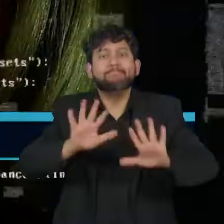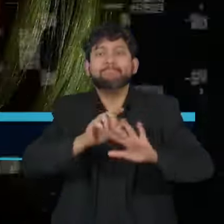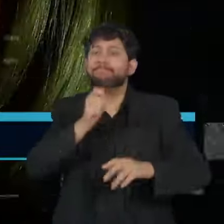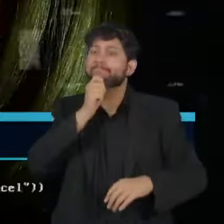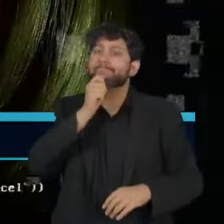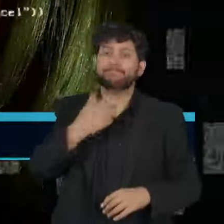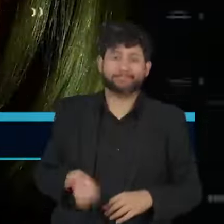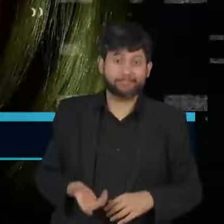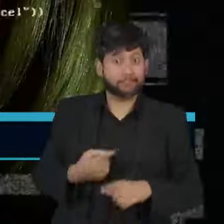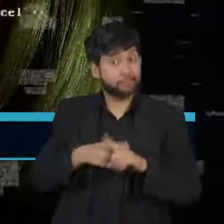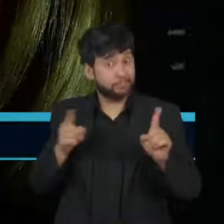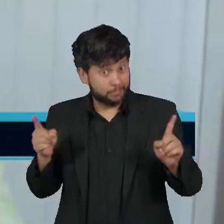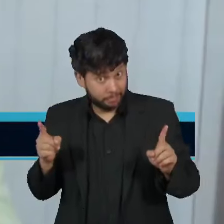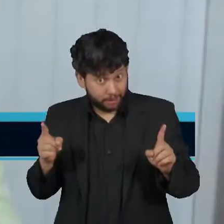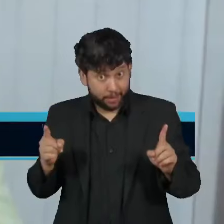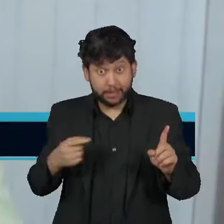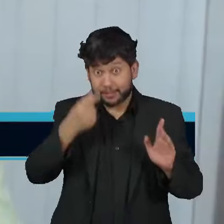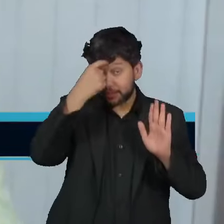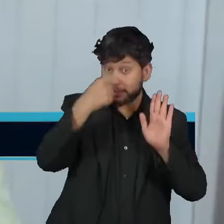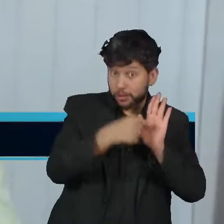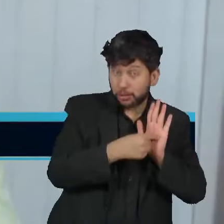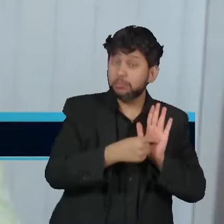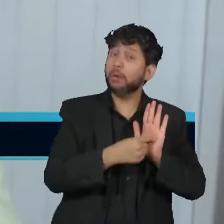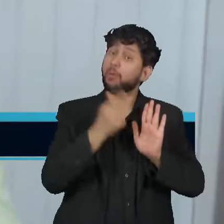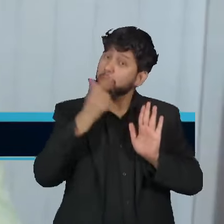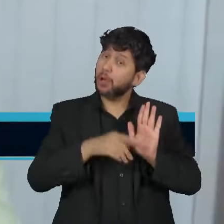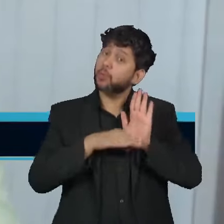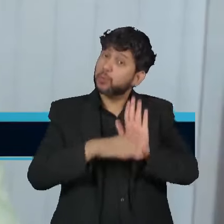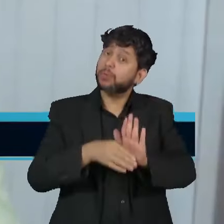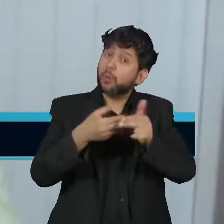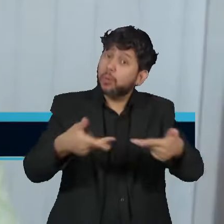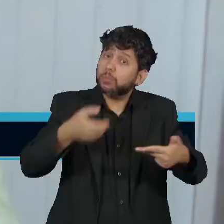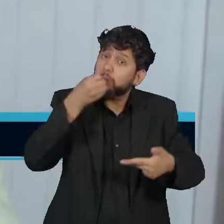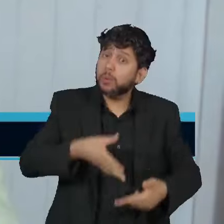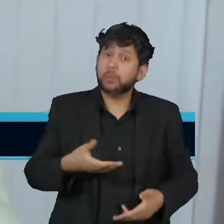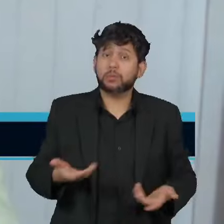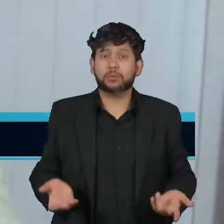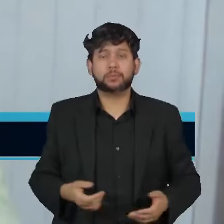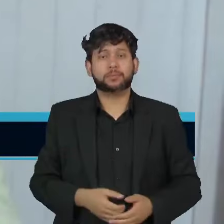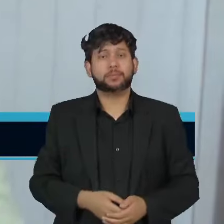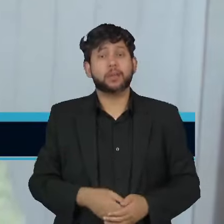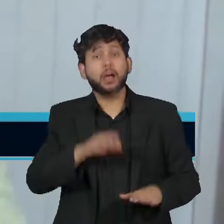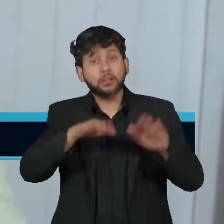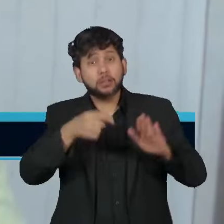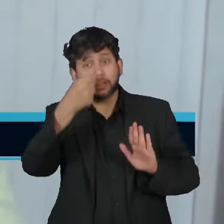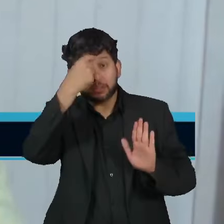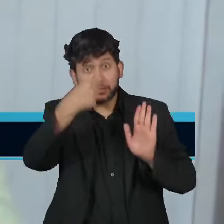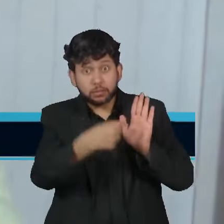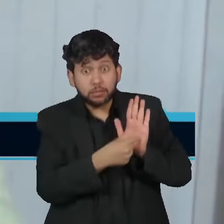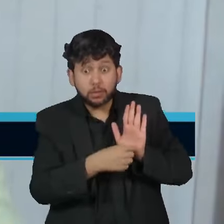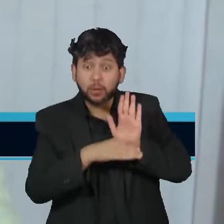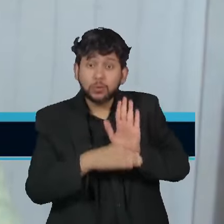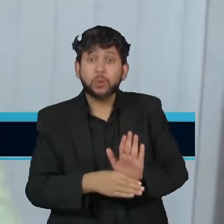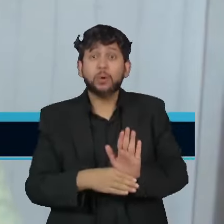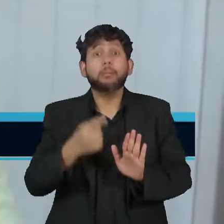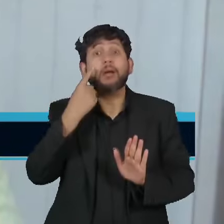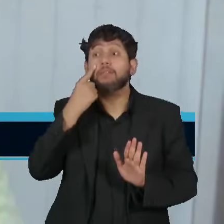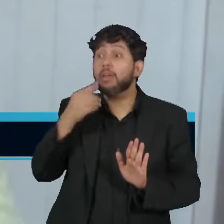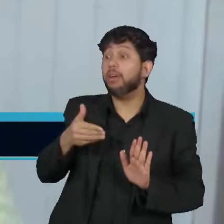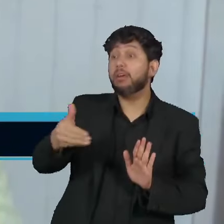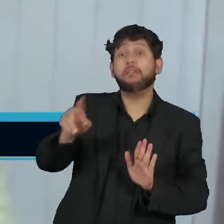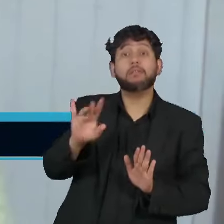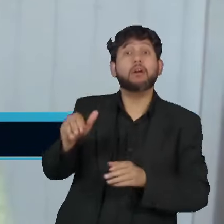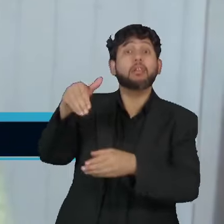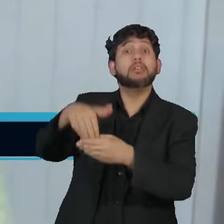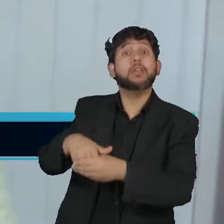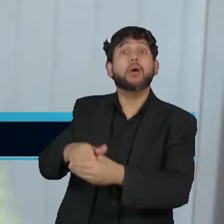artificial pode ser usada para o bem existem modelos atualmente de a que podem ser utilizados para prever resultados eleitorais com